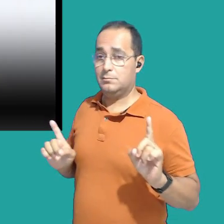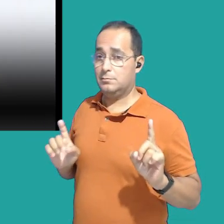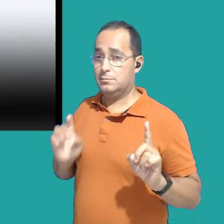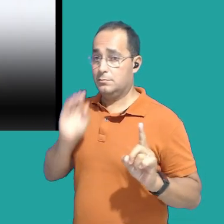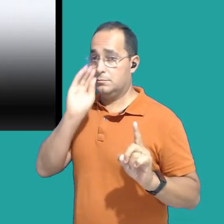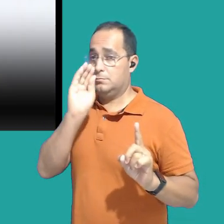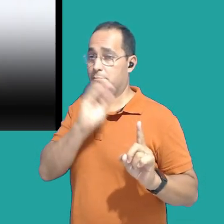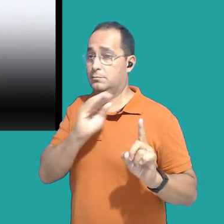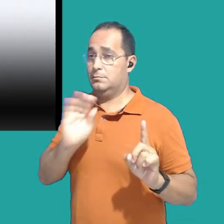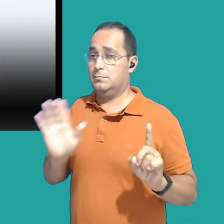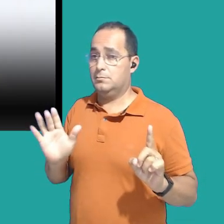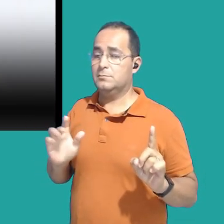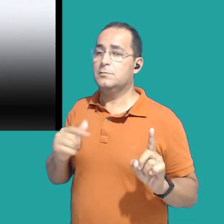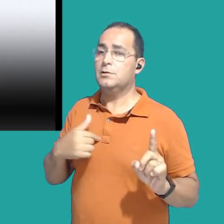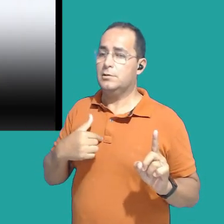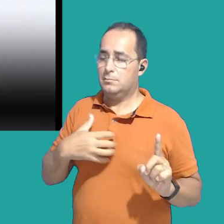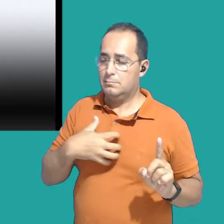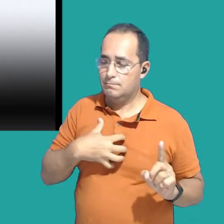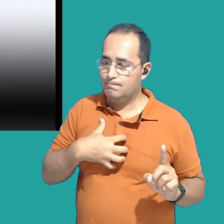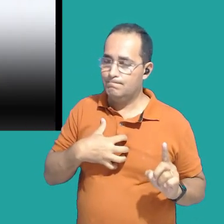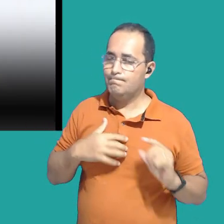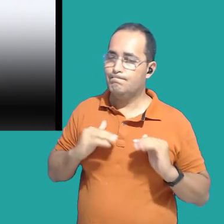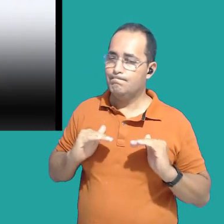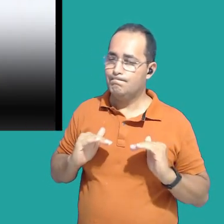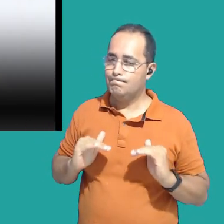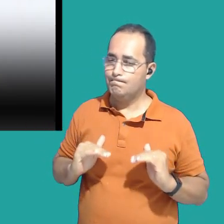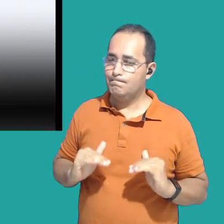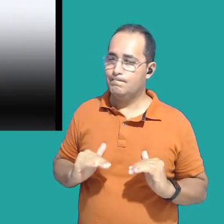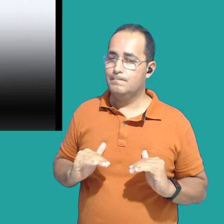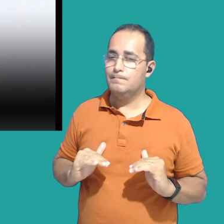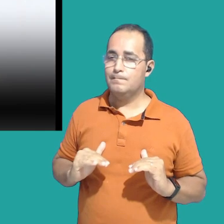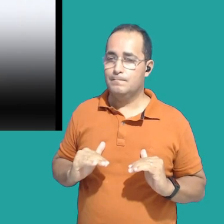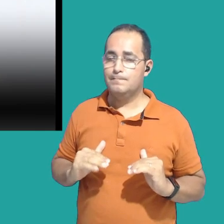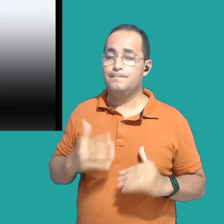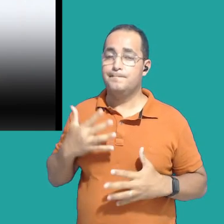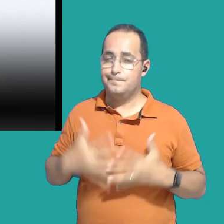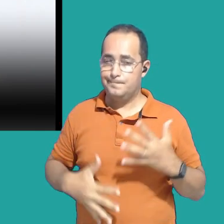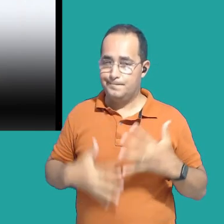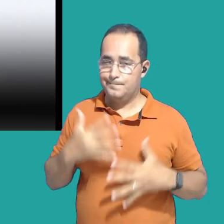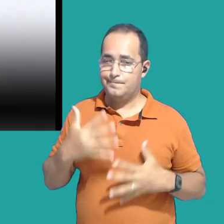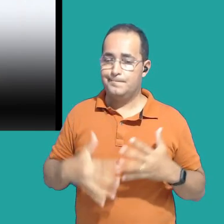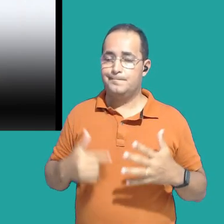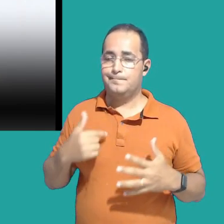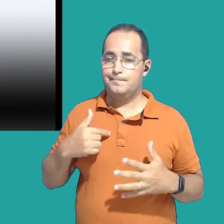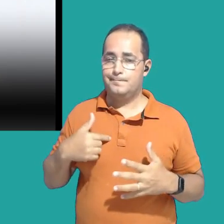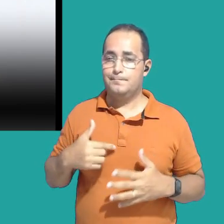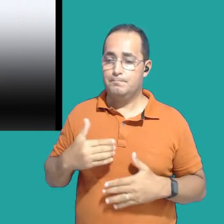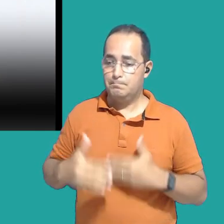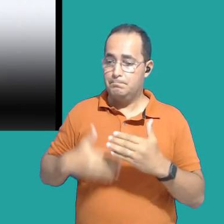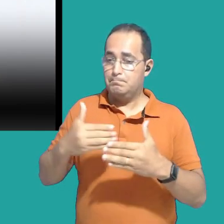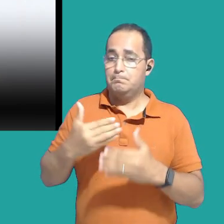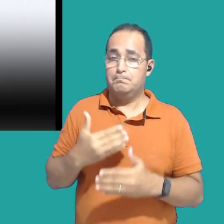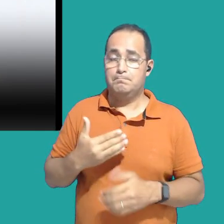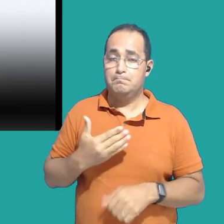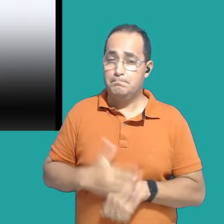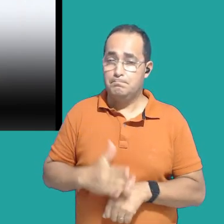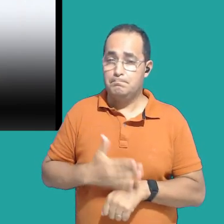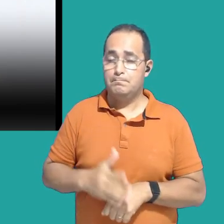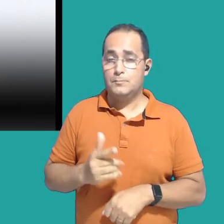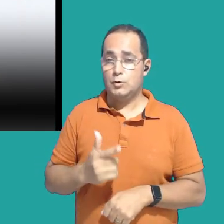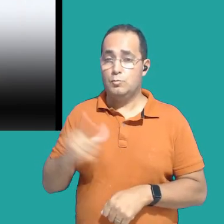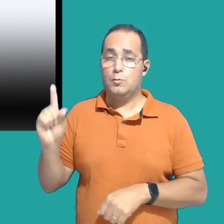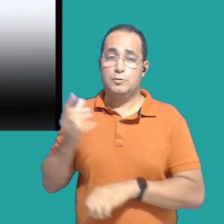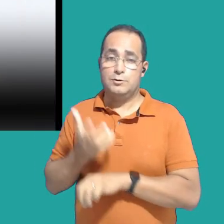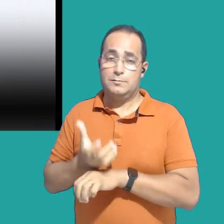ignoravam totalmente. Então, isso me deixava muito mal, até chegou a atrapalhar um pouquinho assim no meu